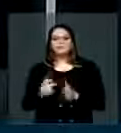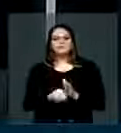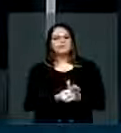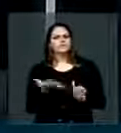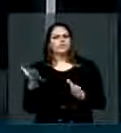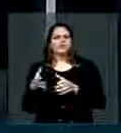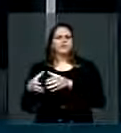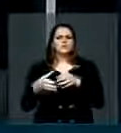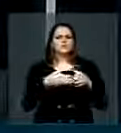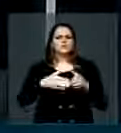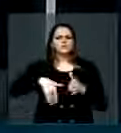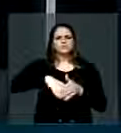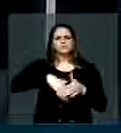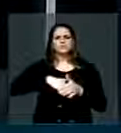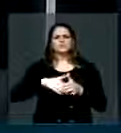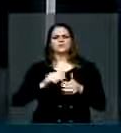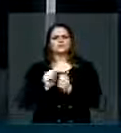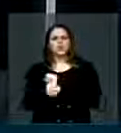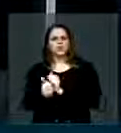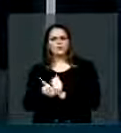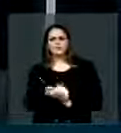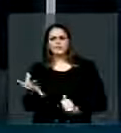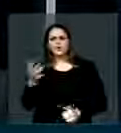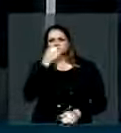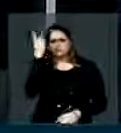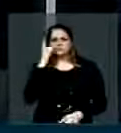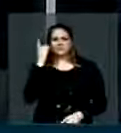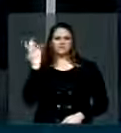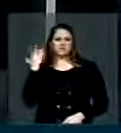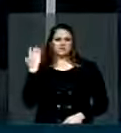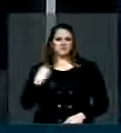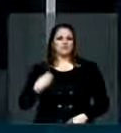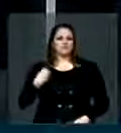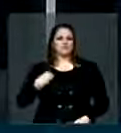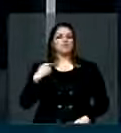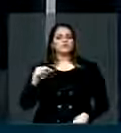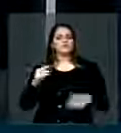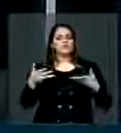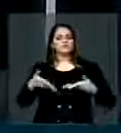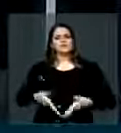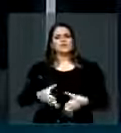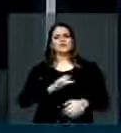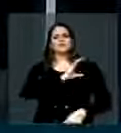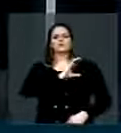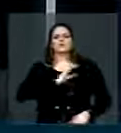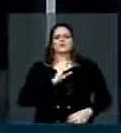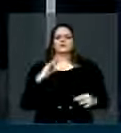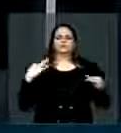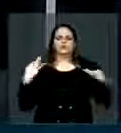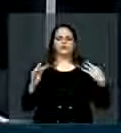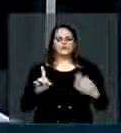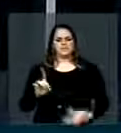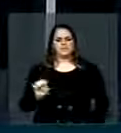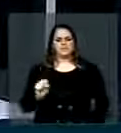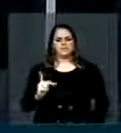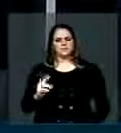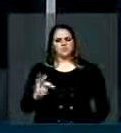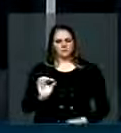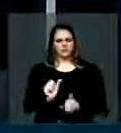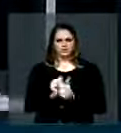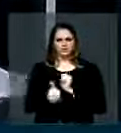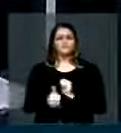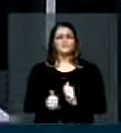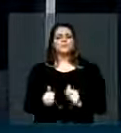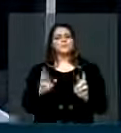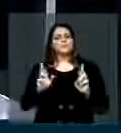entidades esportivas, com vários parlamentares que na época faziam parte da Comissão do Turismo e do Desporto, e que a gente espera